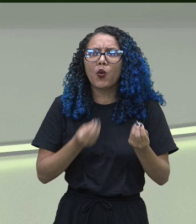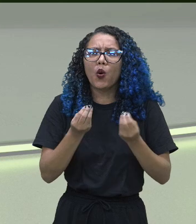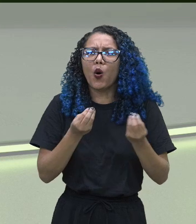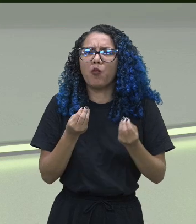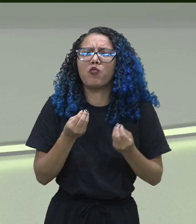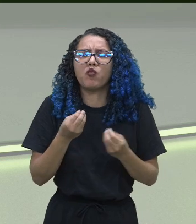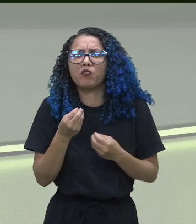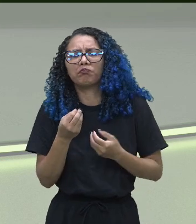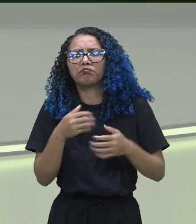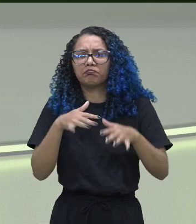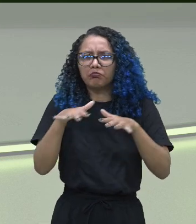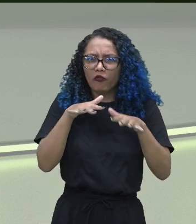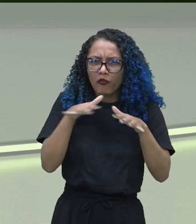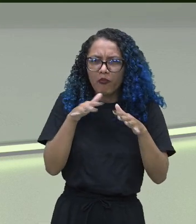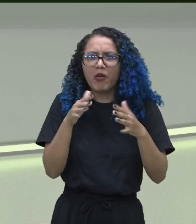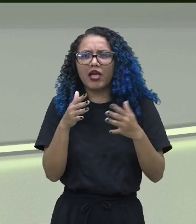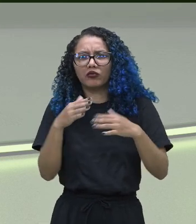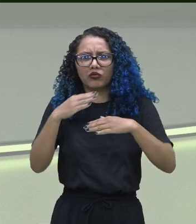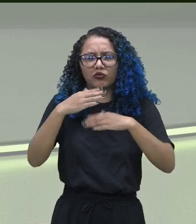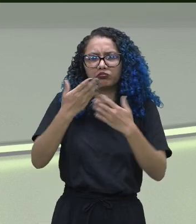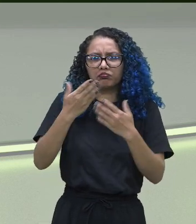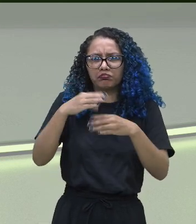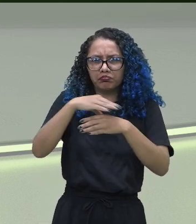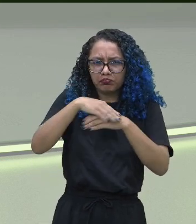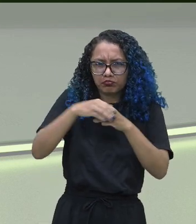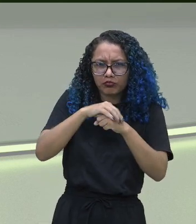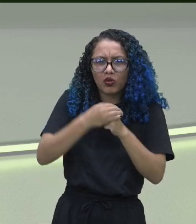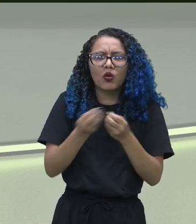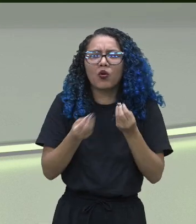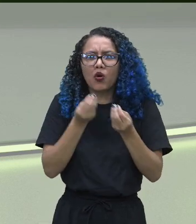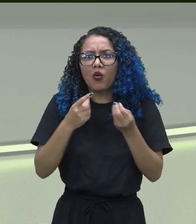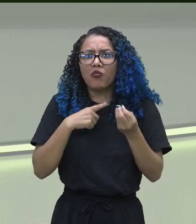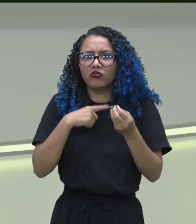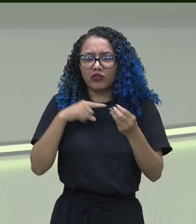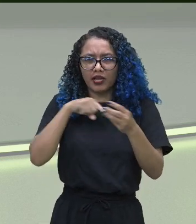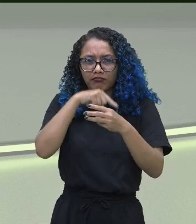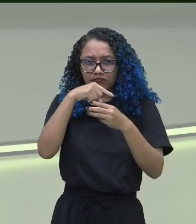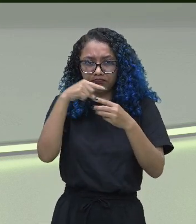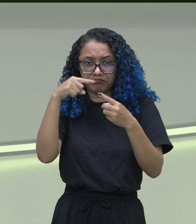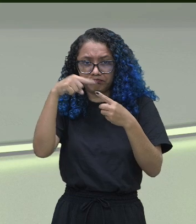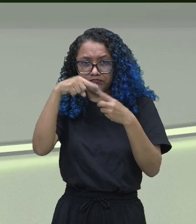transportes por essa membrana plasmática. E aí pode ser chamado